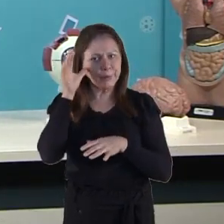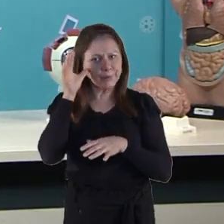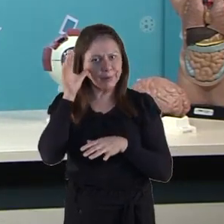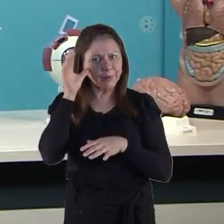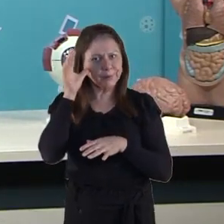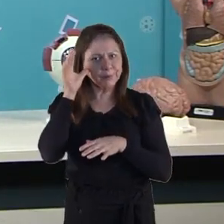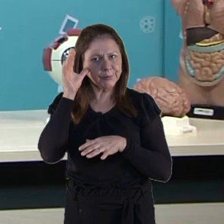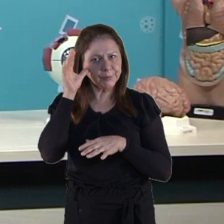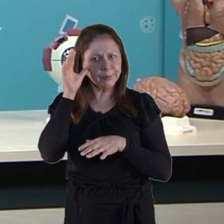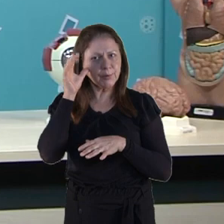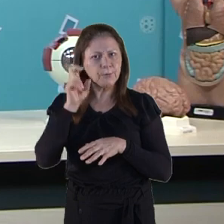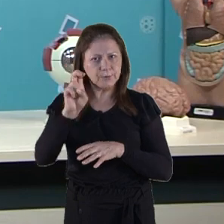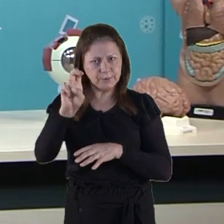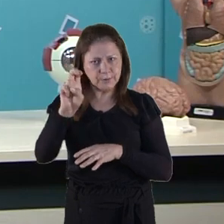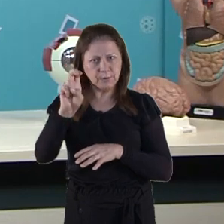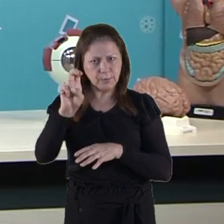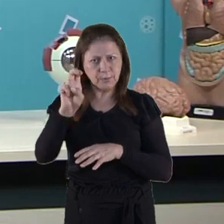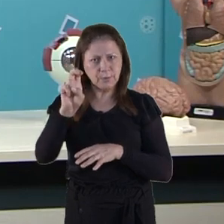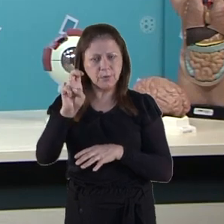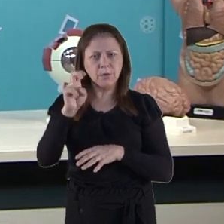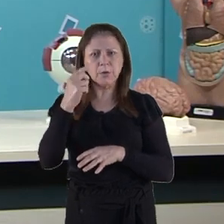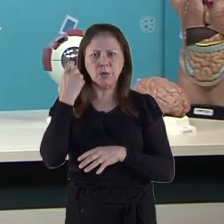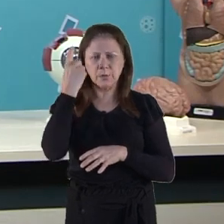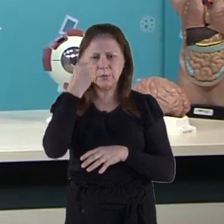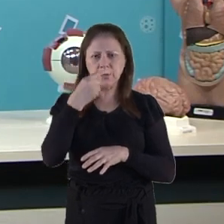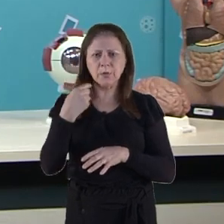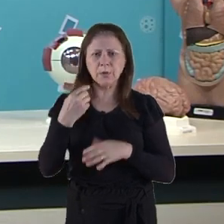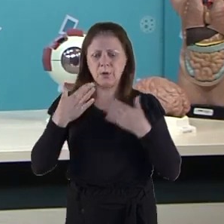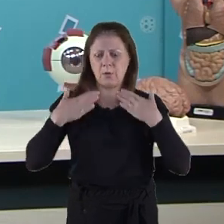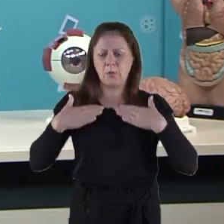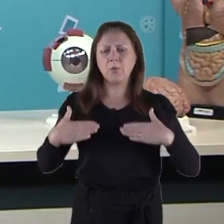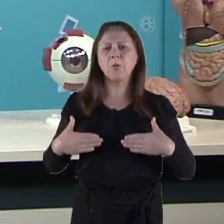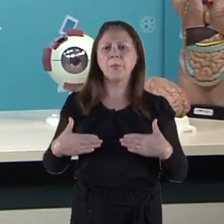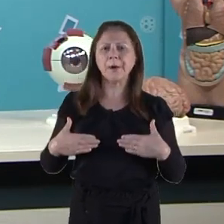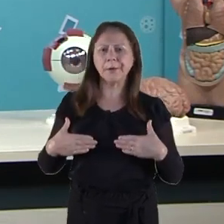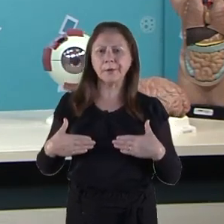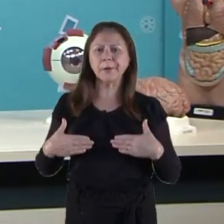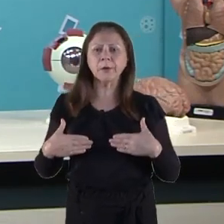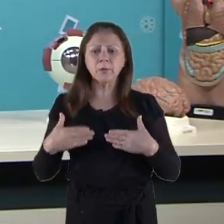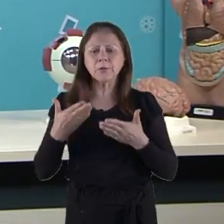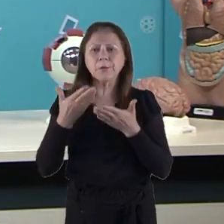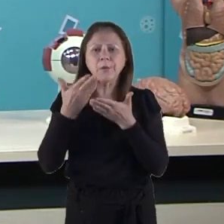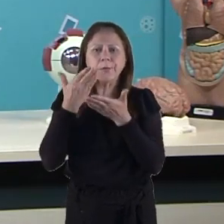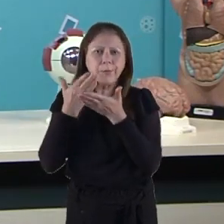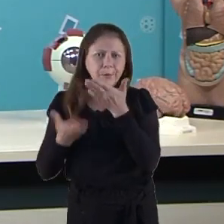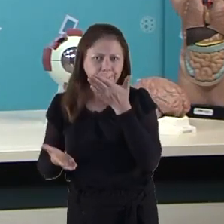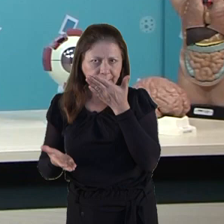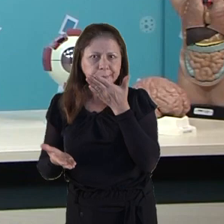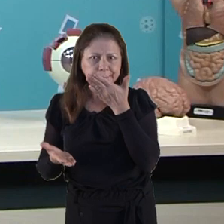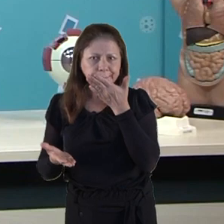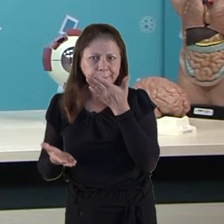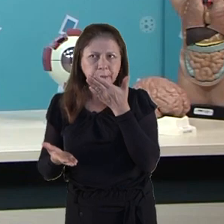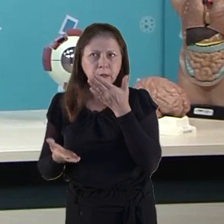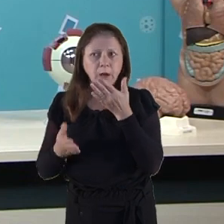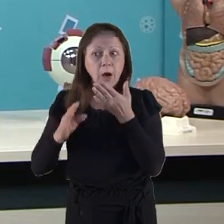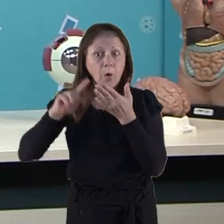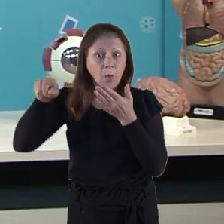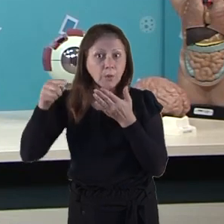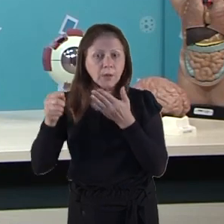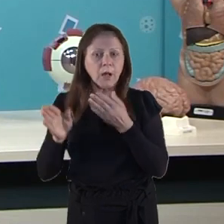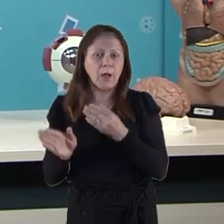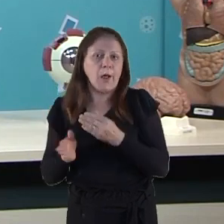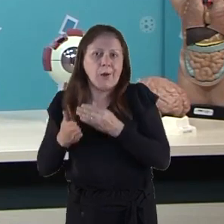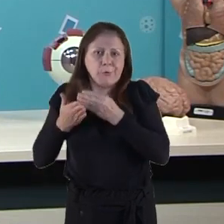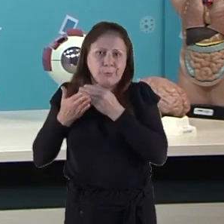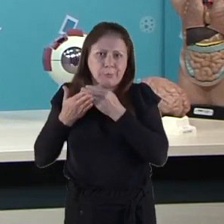curioso para os sentidos que a gente tem no nosso corpo, é que o nosso corpo ele tende a compensar quando alguma coisa falta. Ele está todo